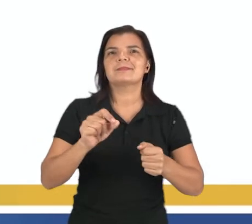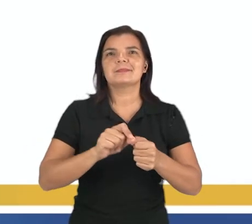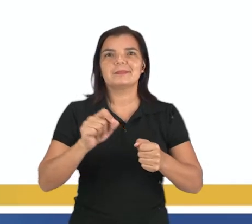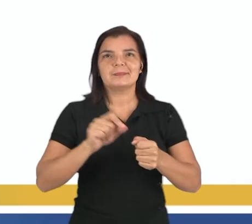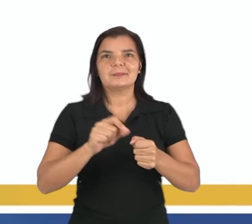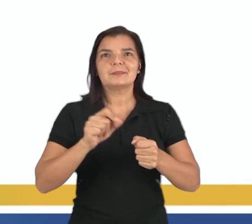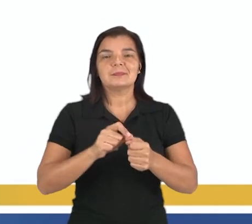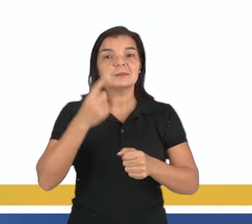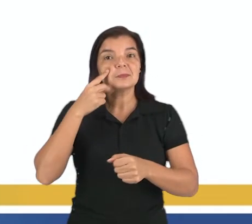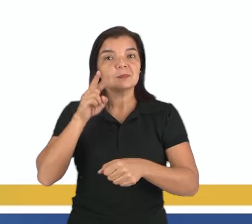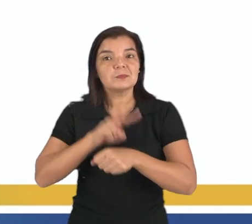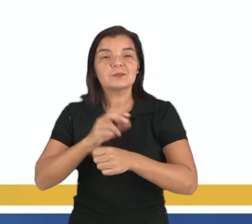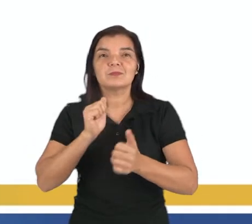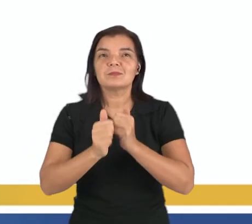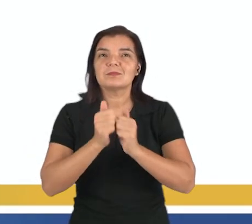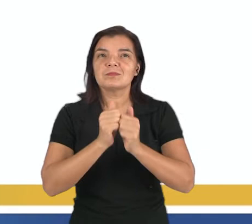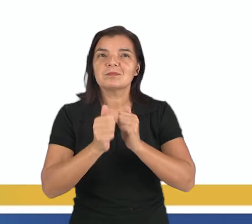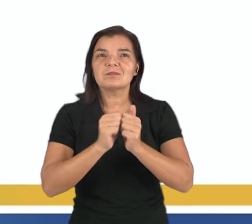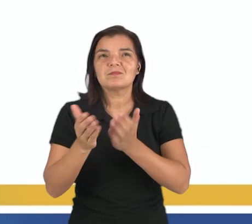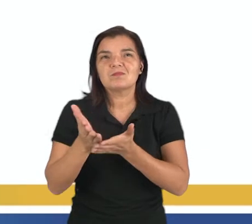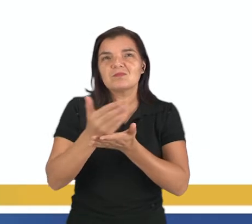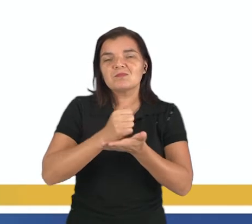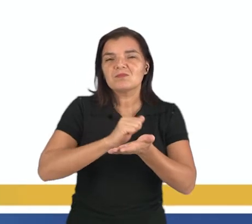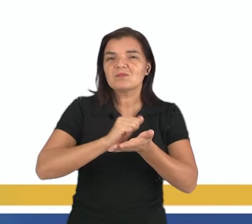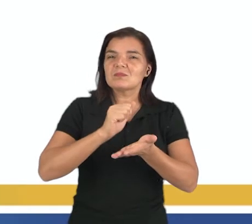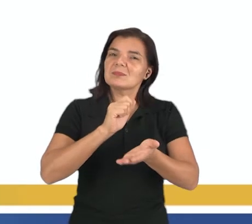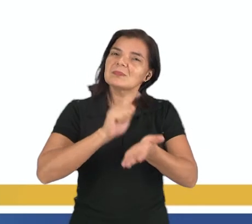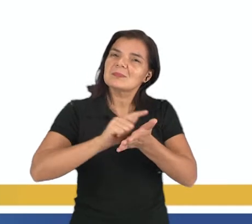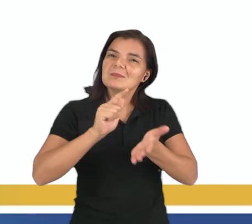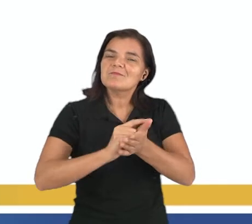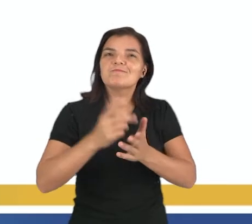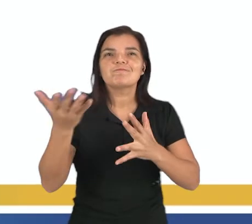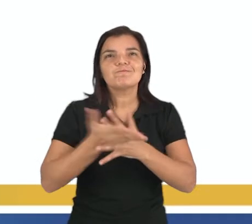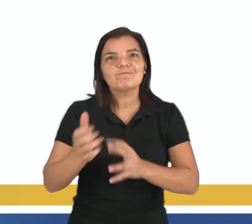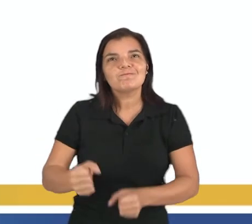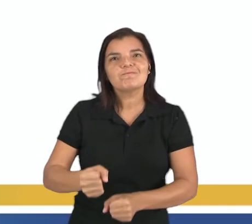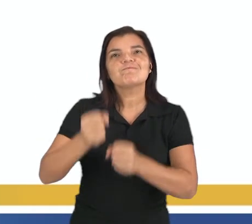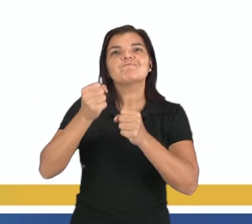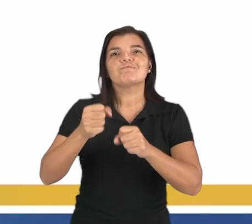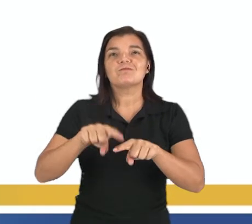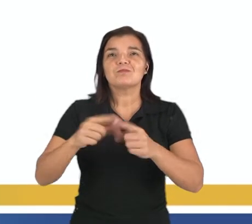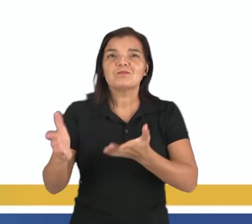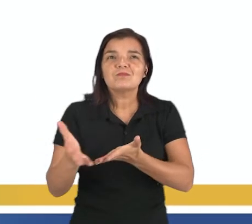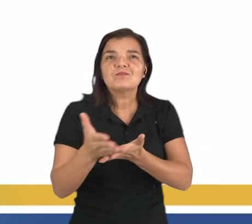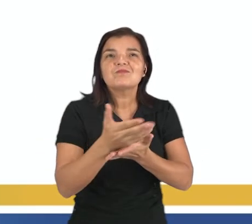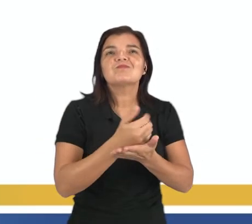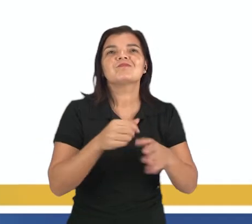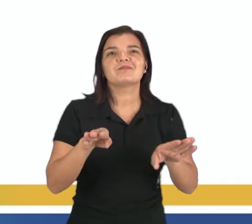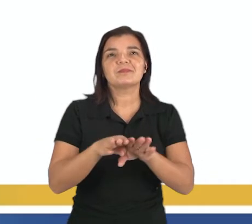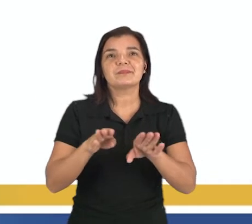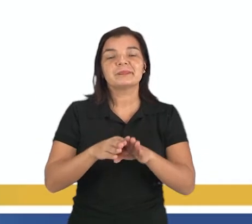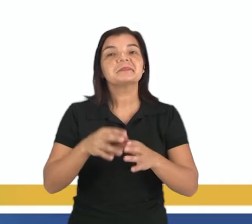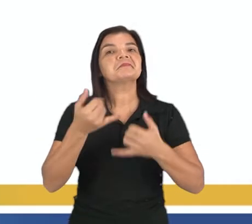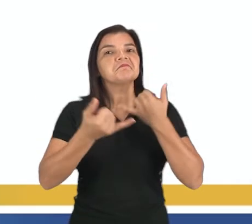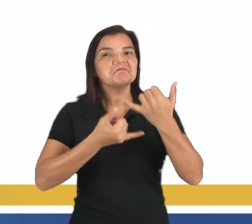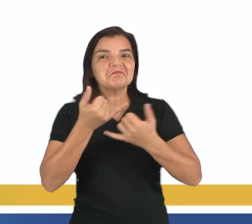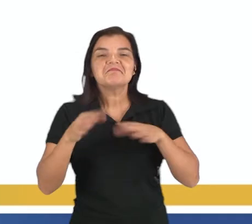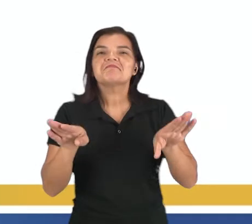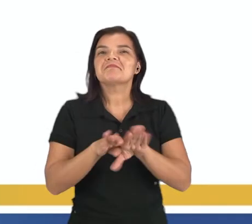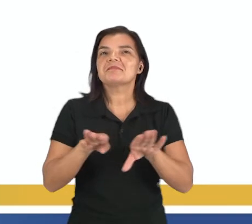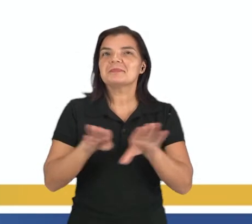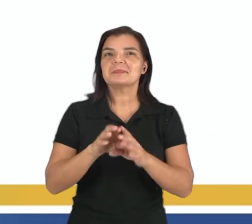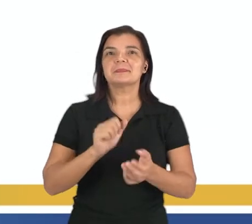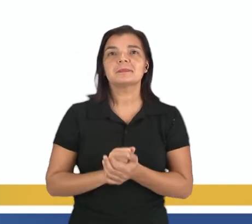fazer, pastorar arroz, raspar e lavar mandioca, arrancar ervas daninhas dos roçados, nos divertíamos